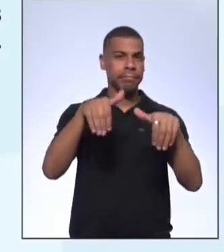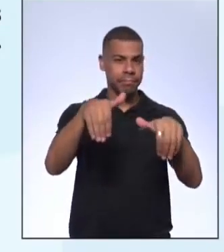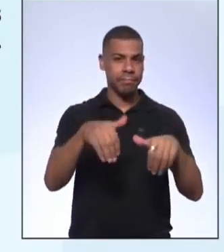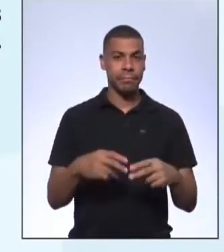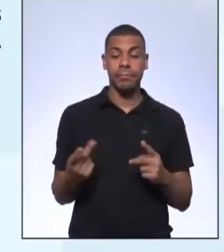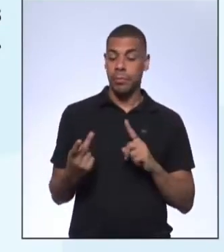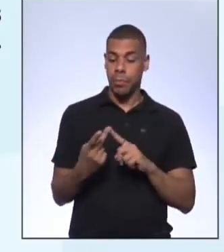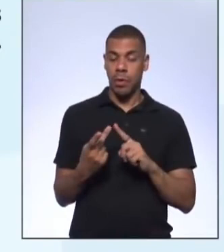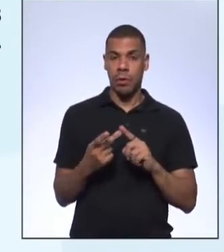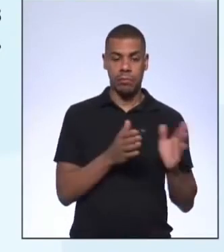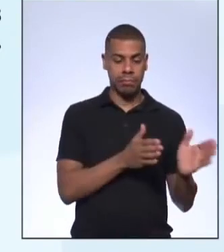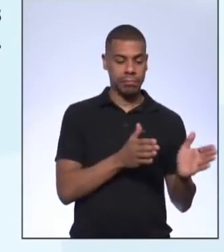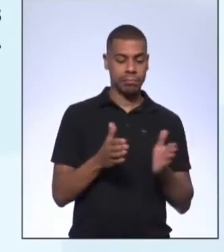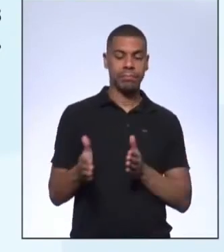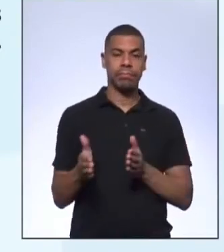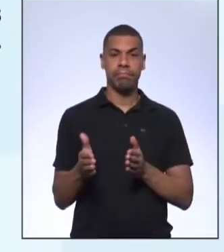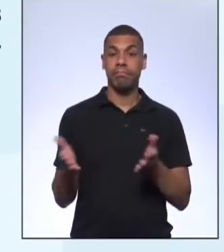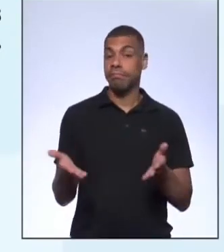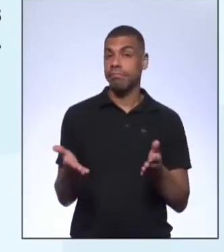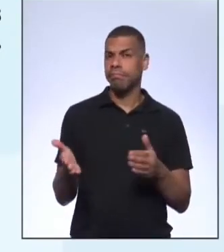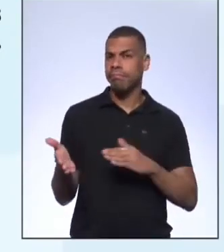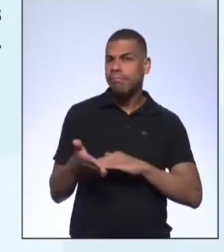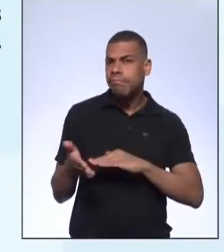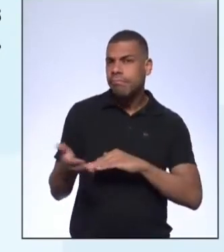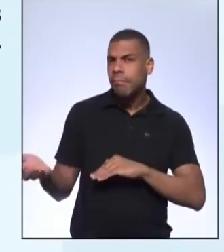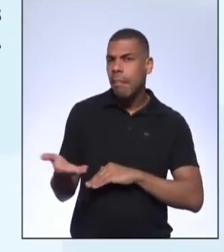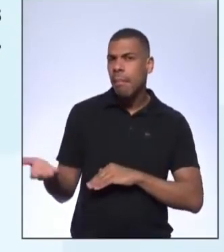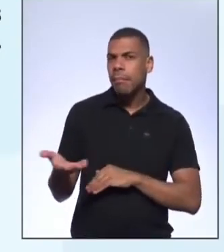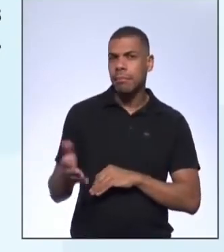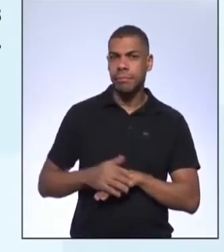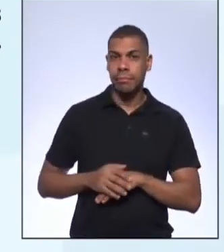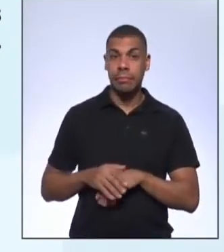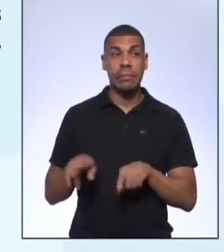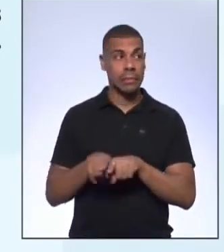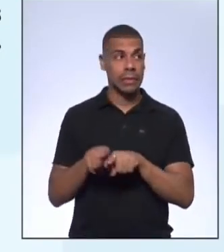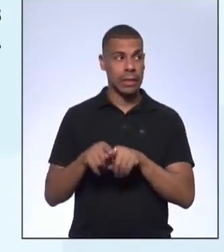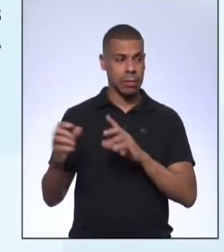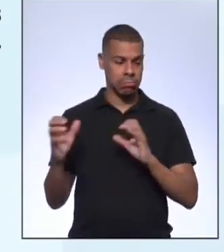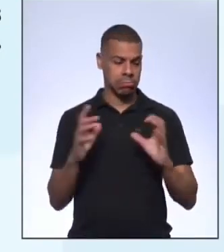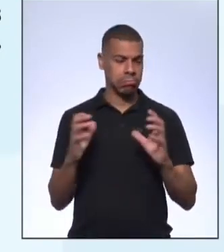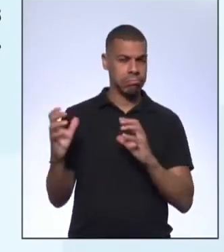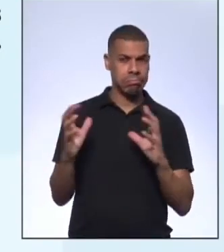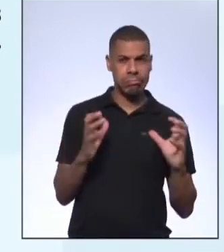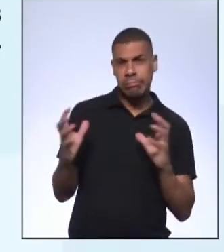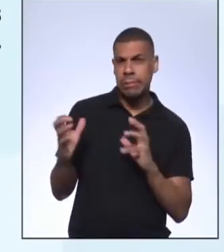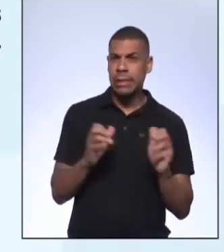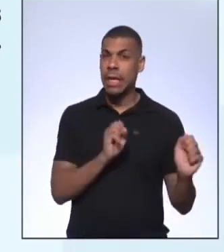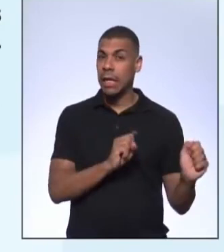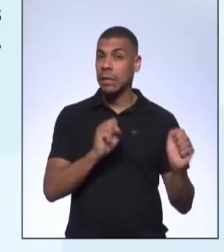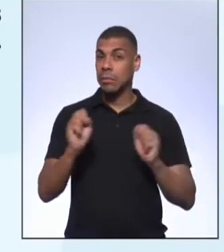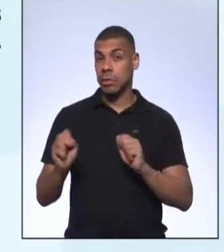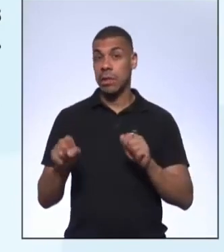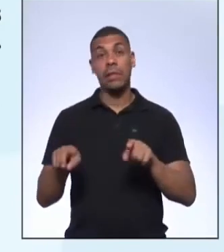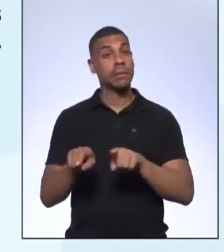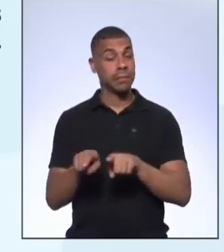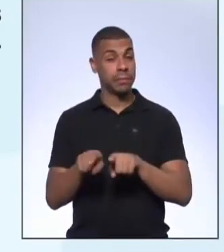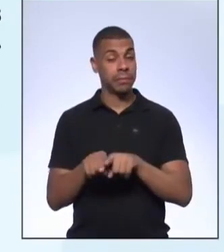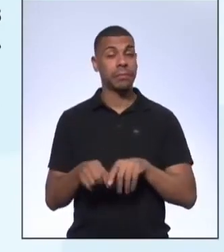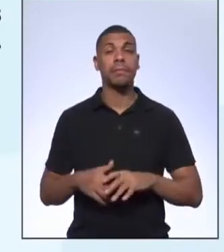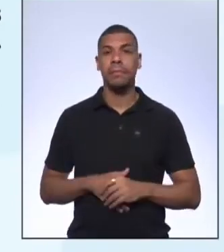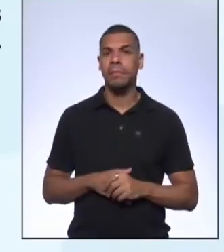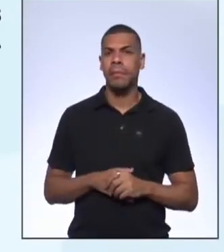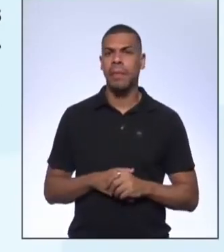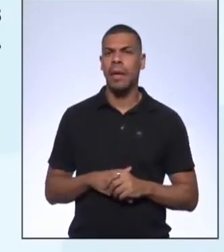segundo momento é um momento mais recente. São tensões que envolveram relações de poder, né,